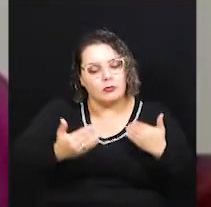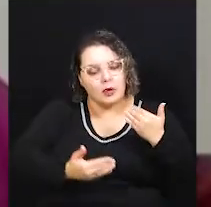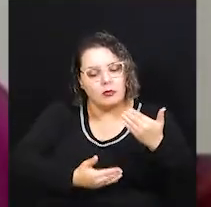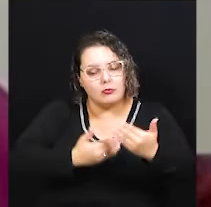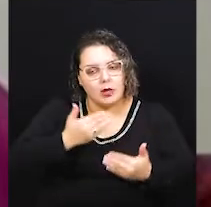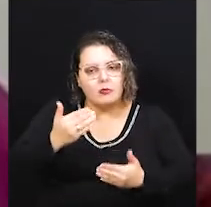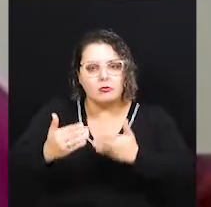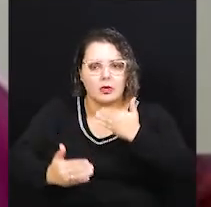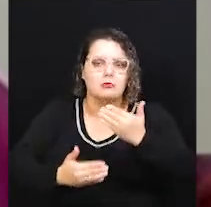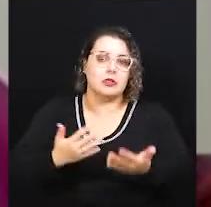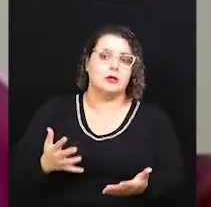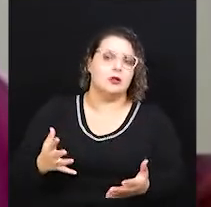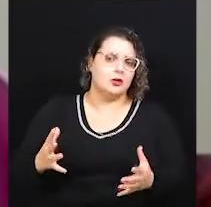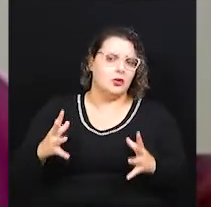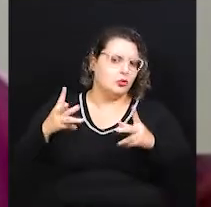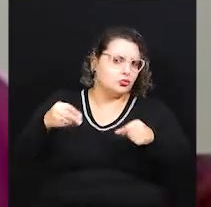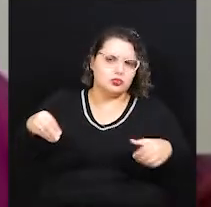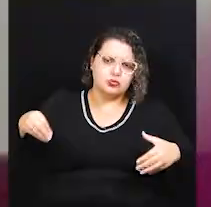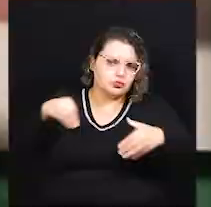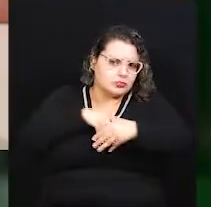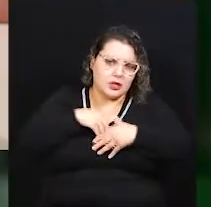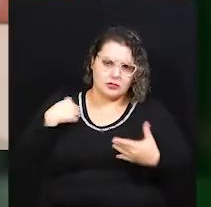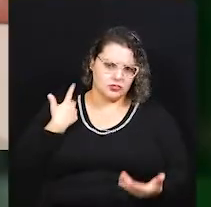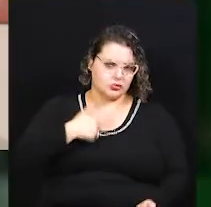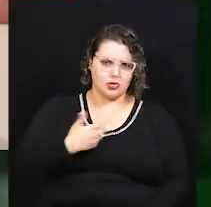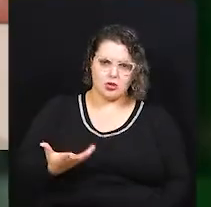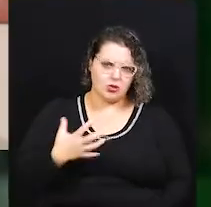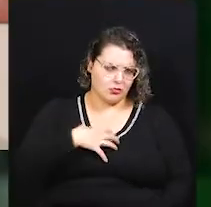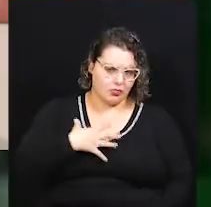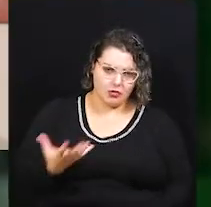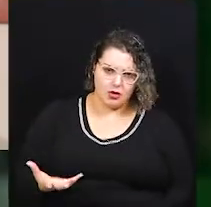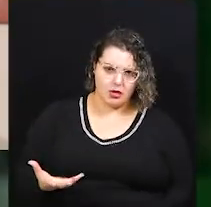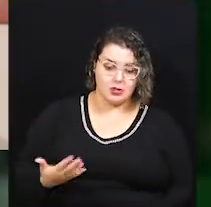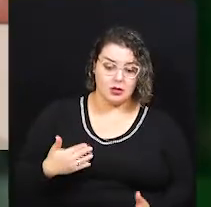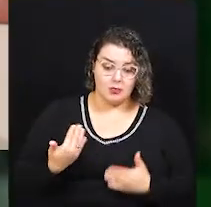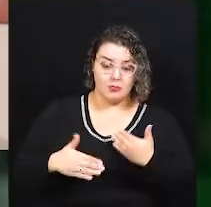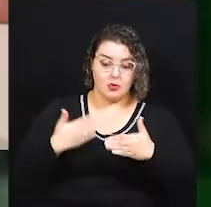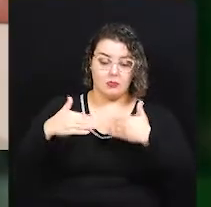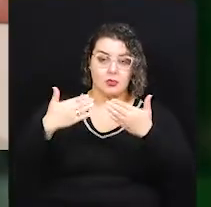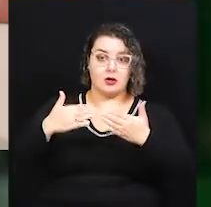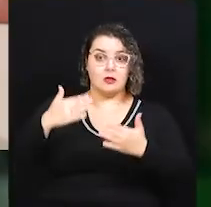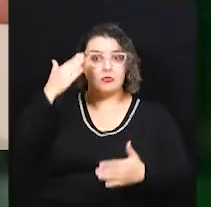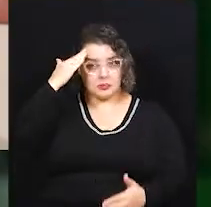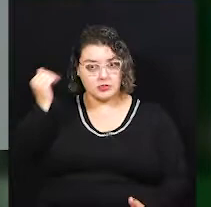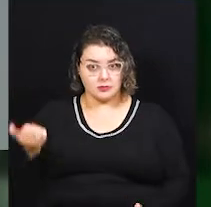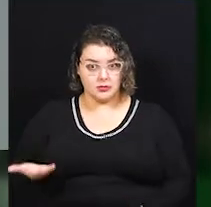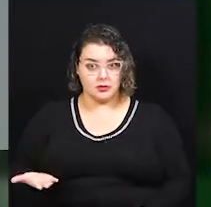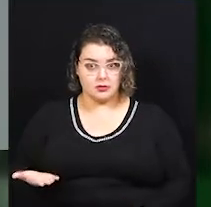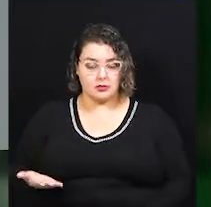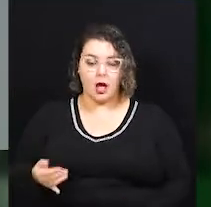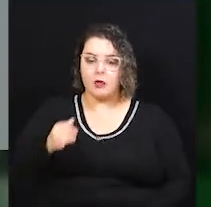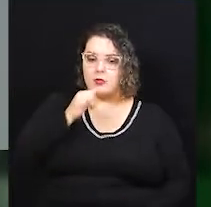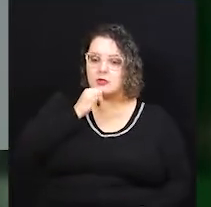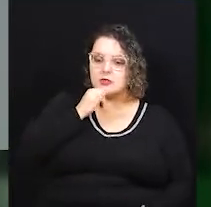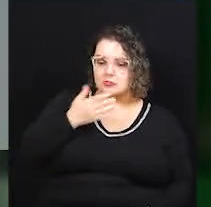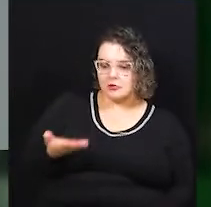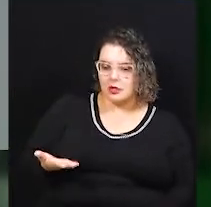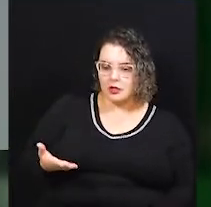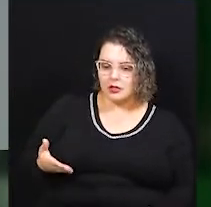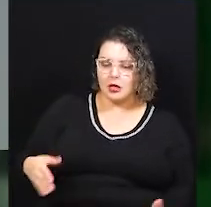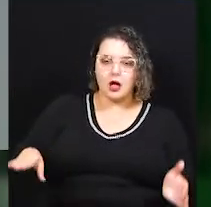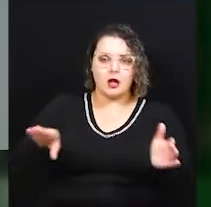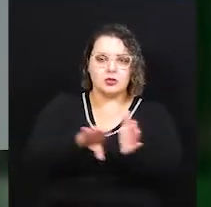se desenvolvendo, porque está tudo dentro da gente. Então, à medida que ela for desenvolvendo, ela vai descobrindo, né? Então, por exemplo, chega de